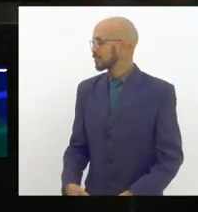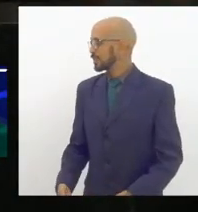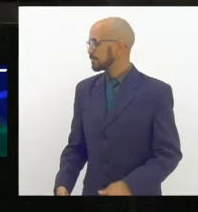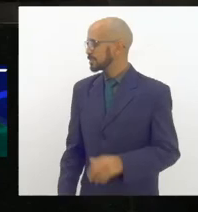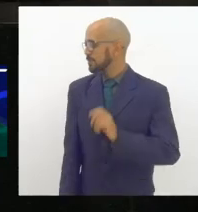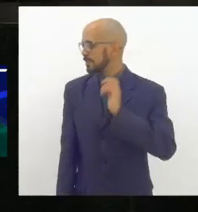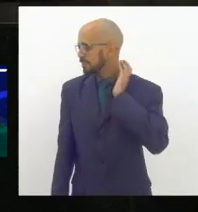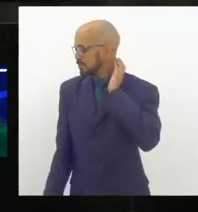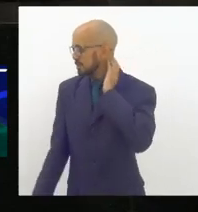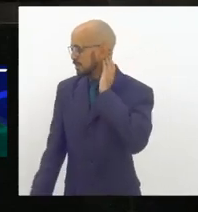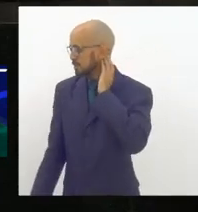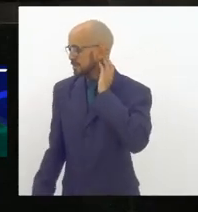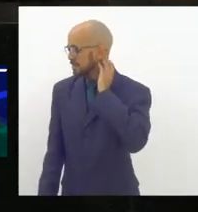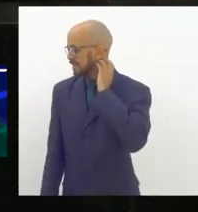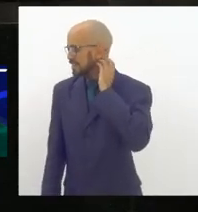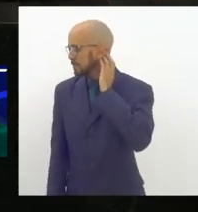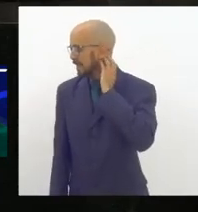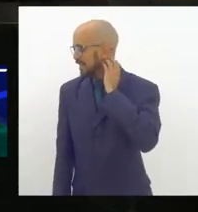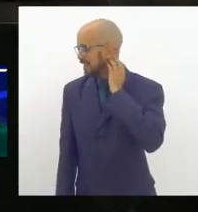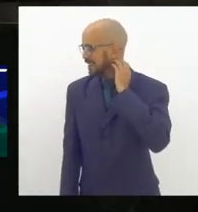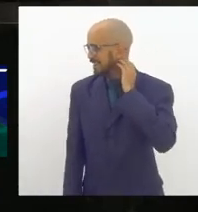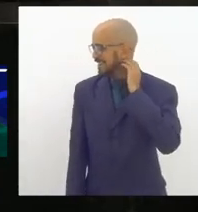e o